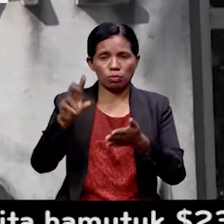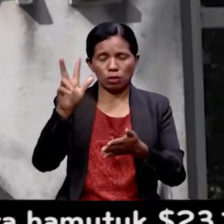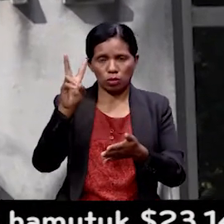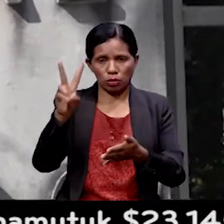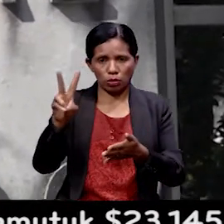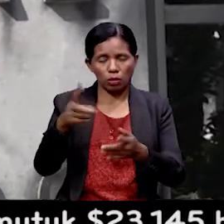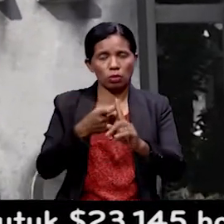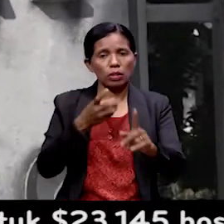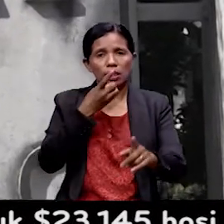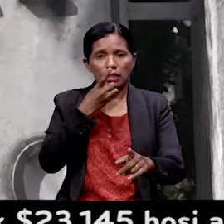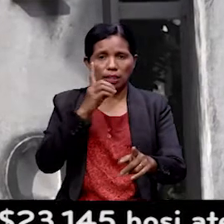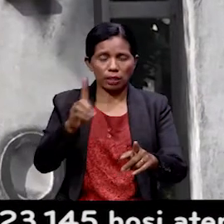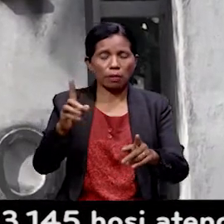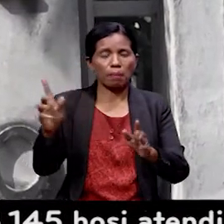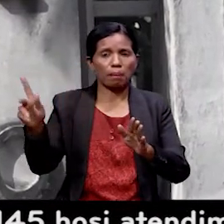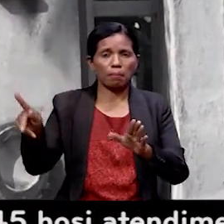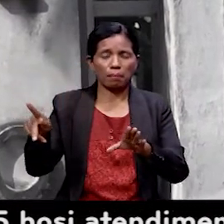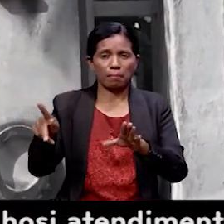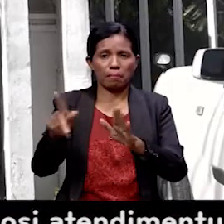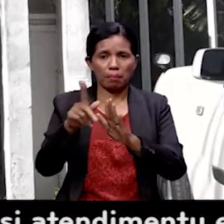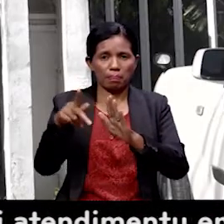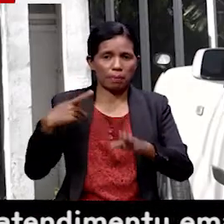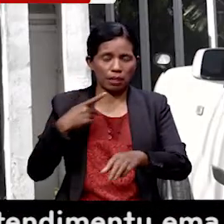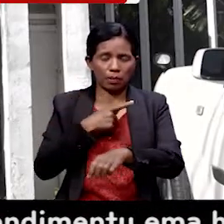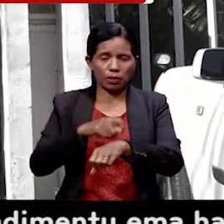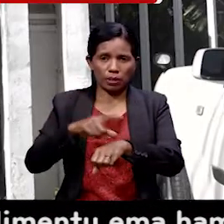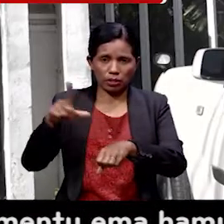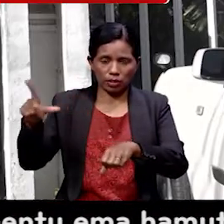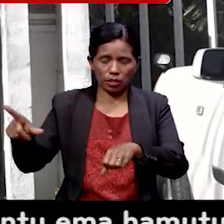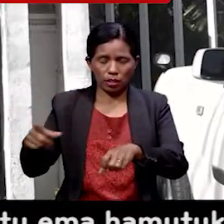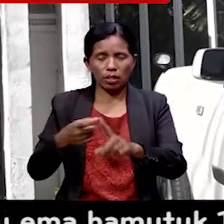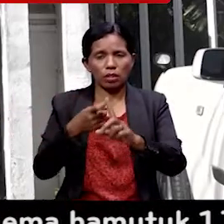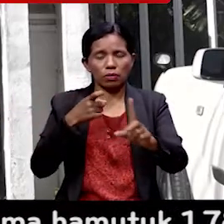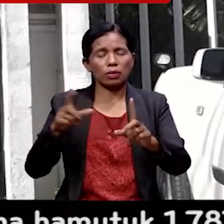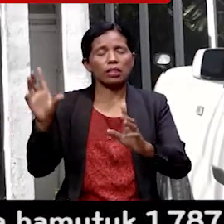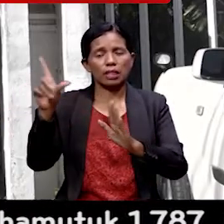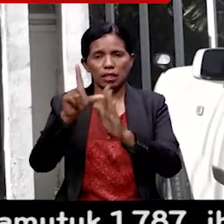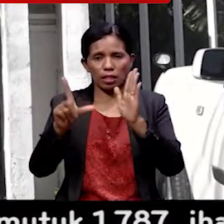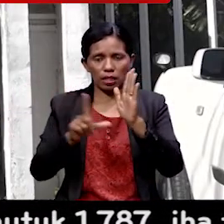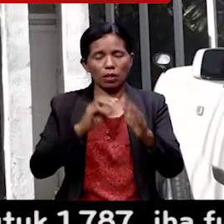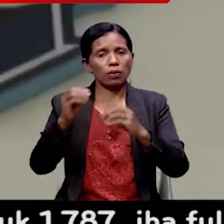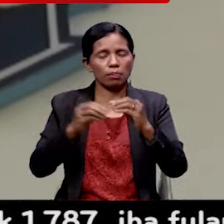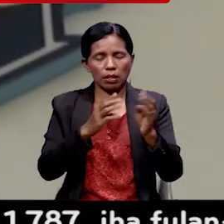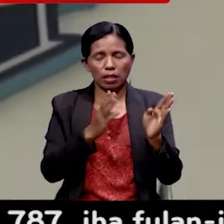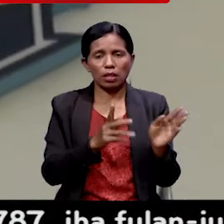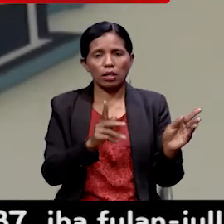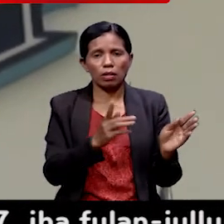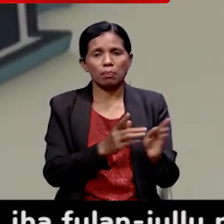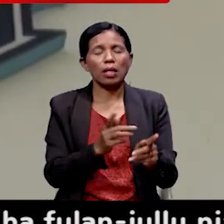Decreto Parlamento Nacional confronto o artigo tolnul resinwalu husi Konstitusional konaba proteção